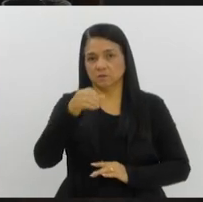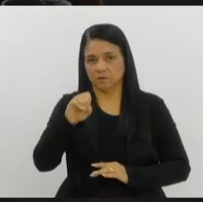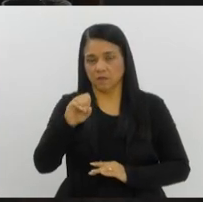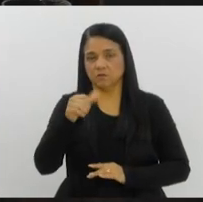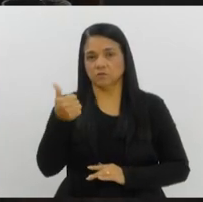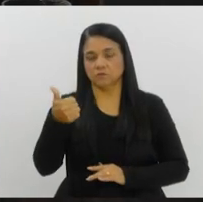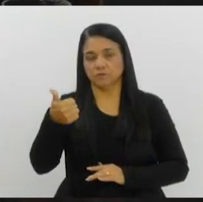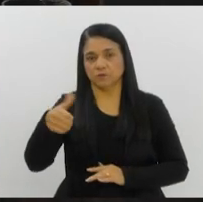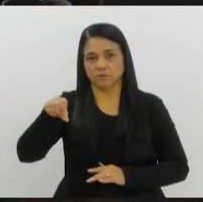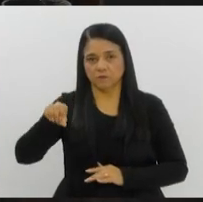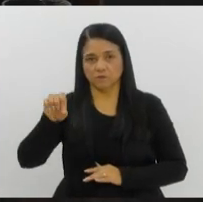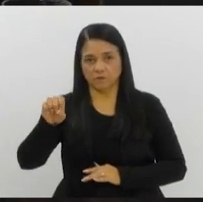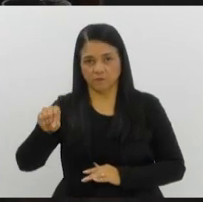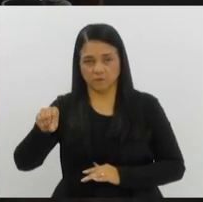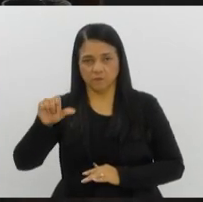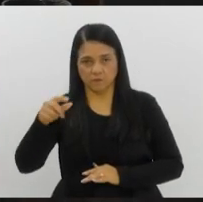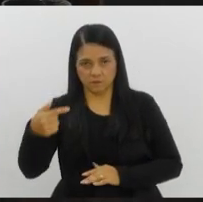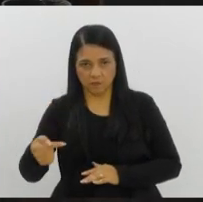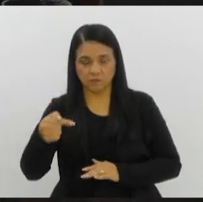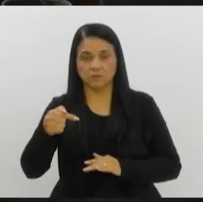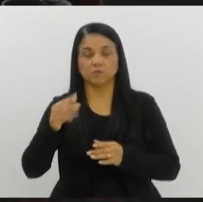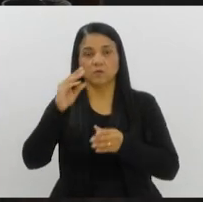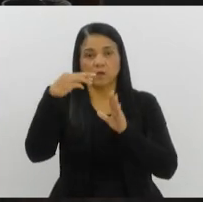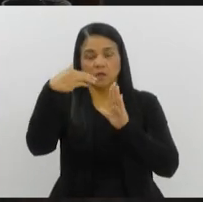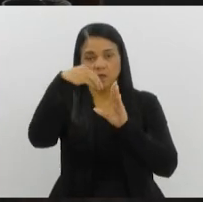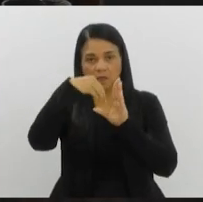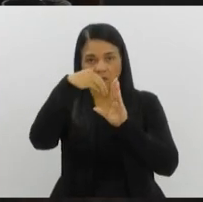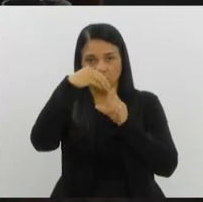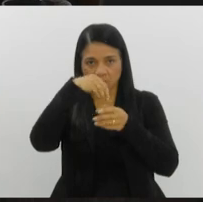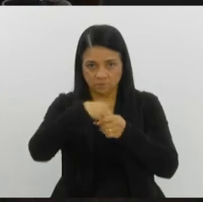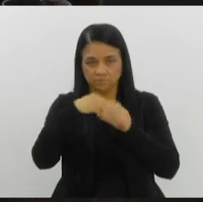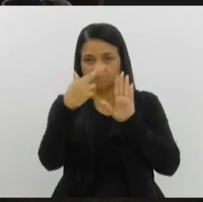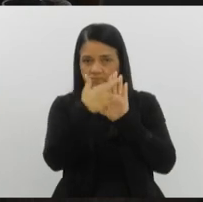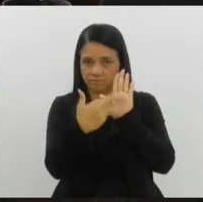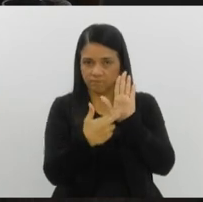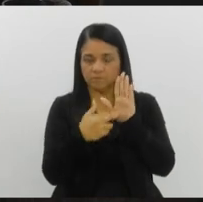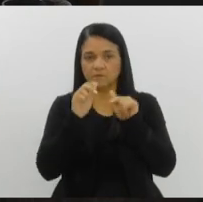sobre o regimento interno na Assembleia Legislativa do Estado do Rio de Janeiro.